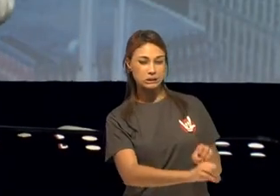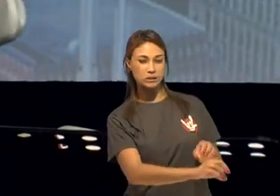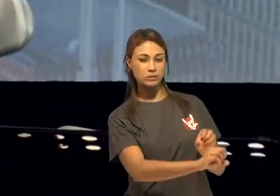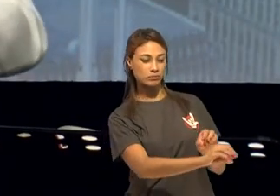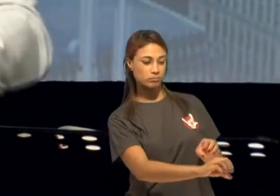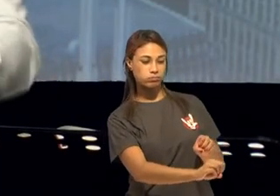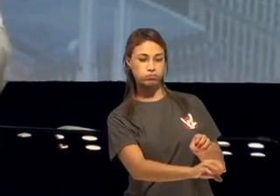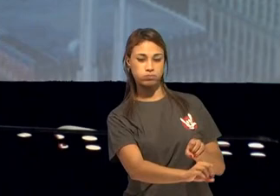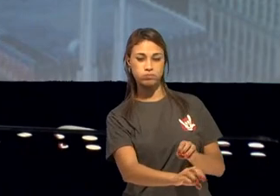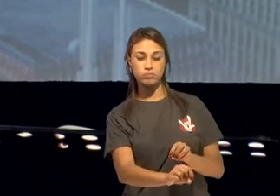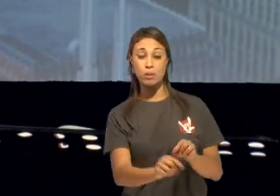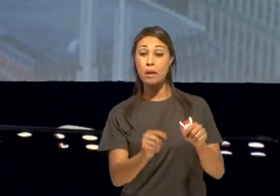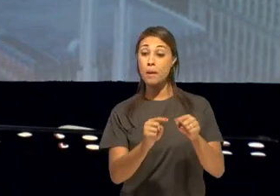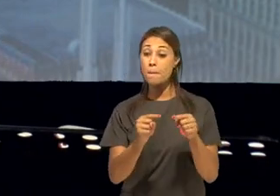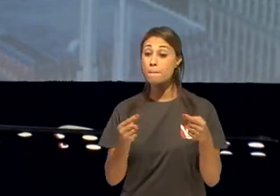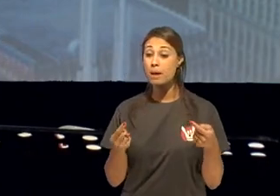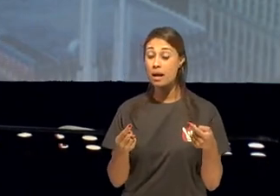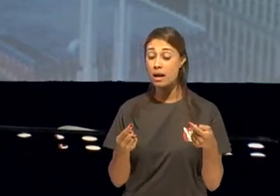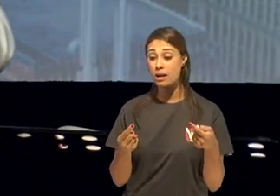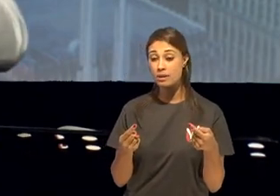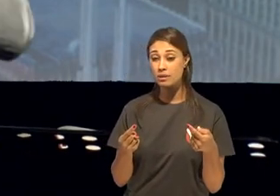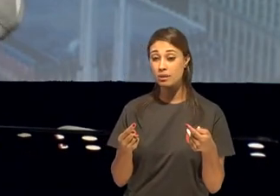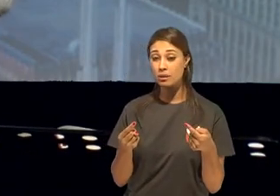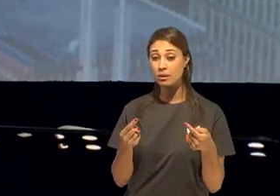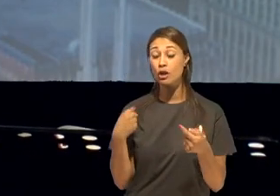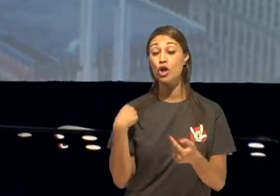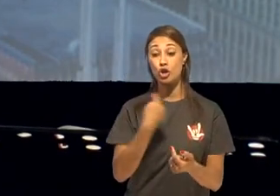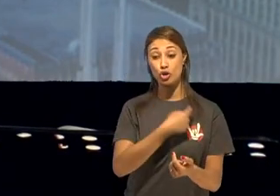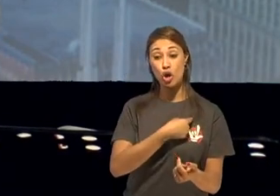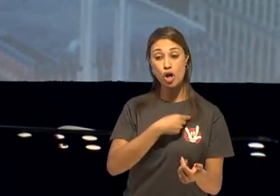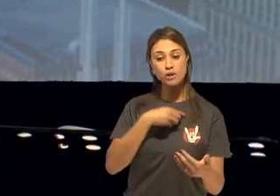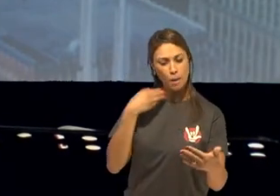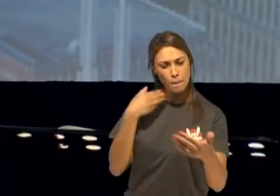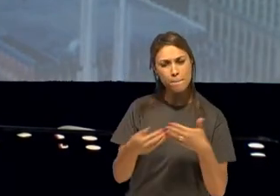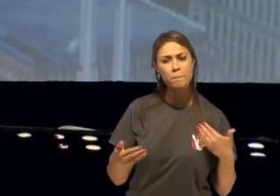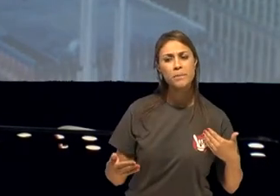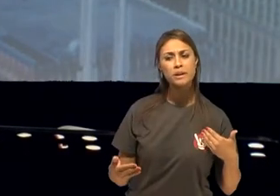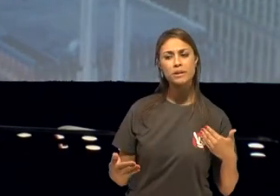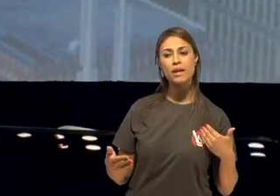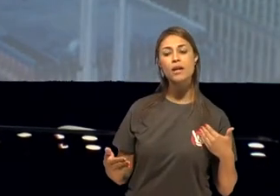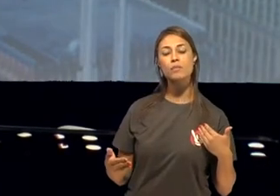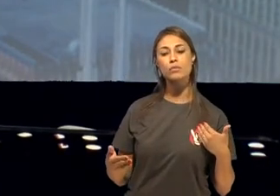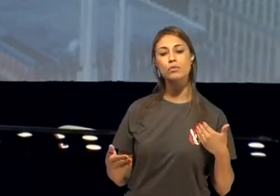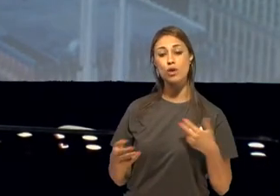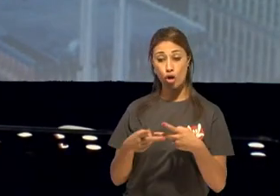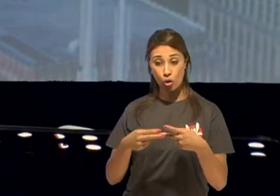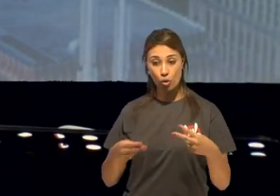perder território. A imoralidade sexual, líder, faz você perder território.